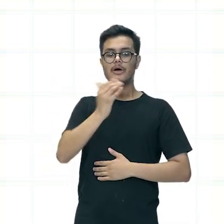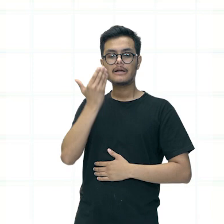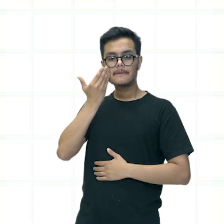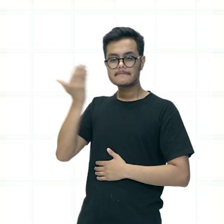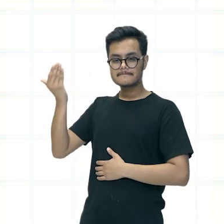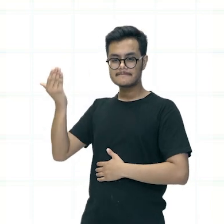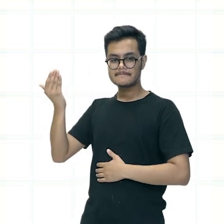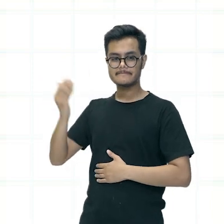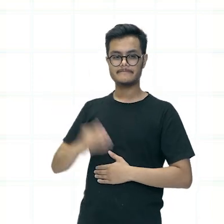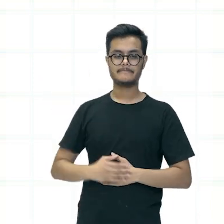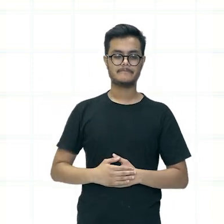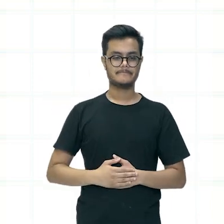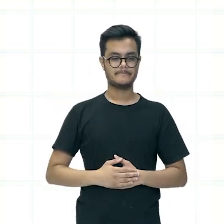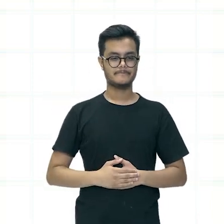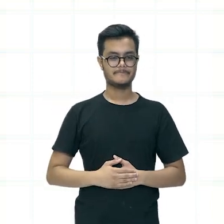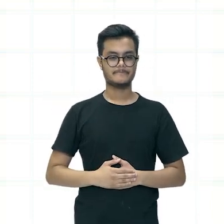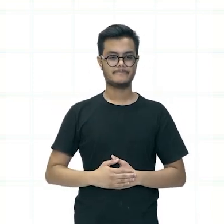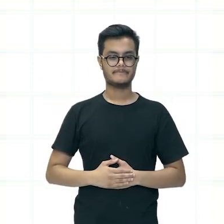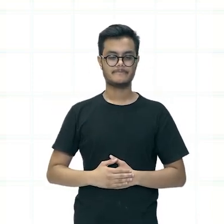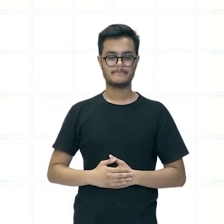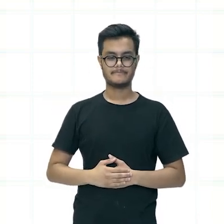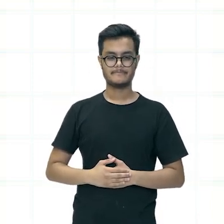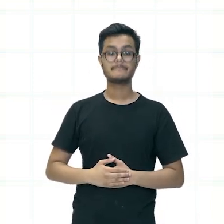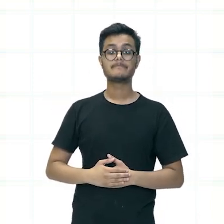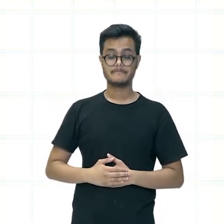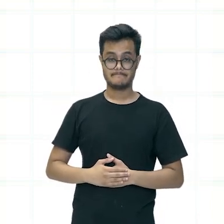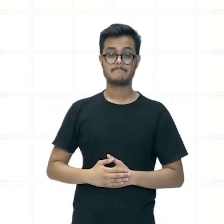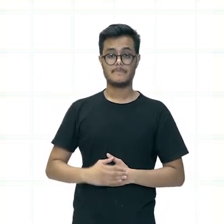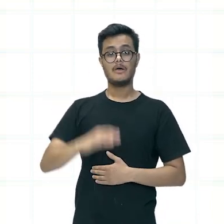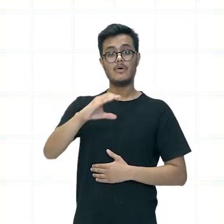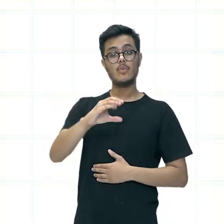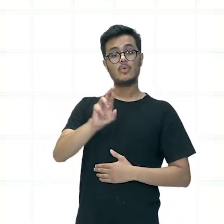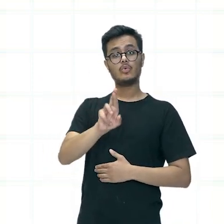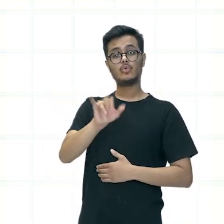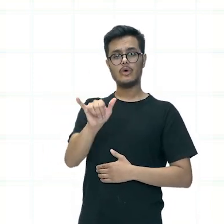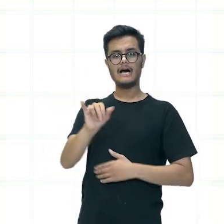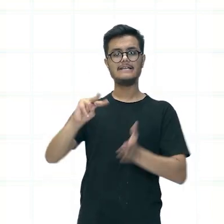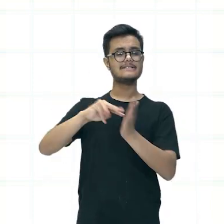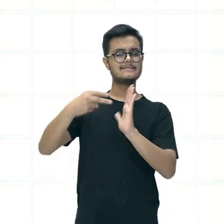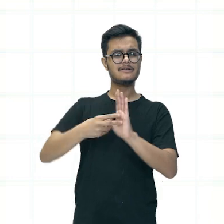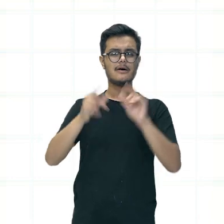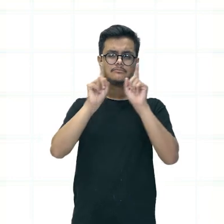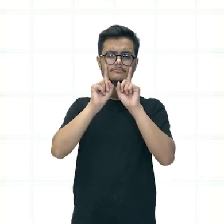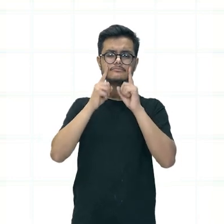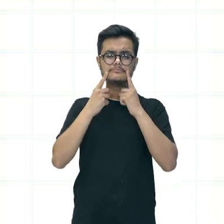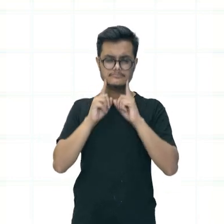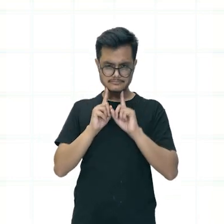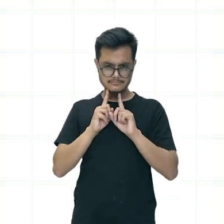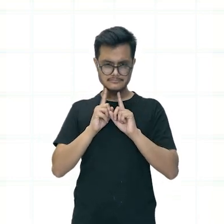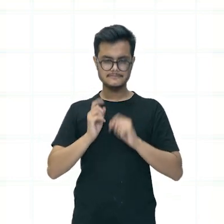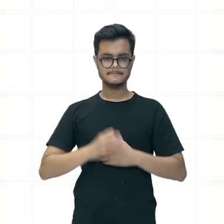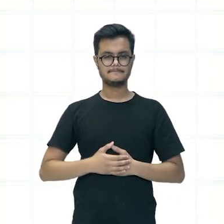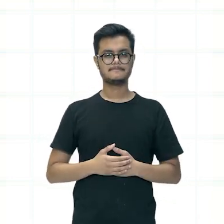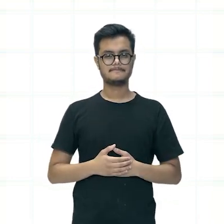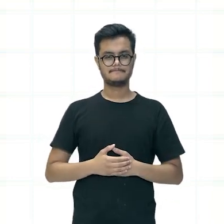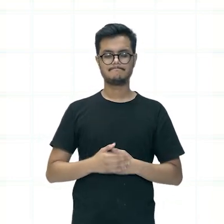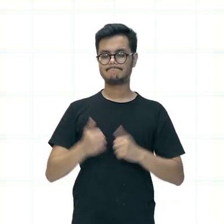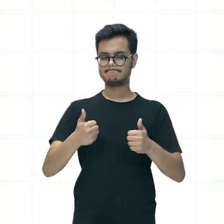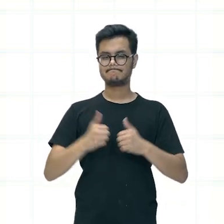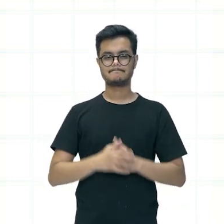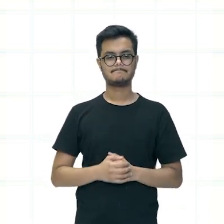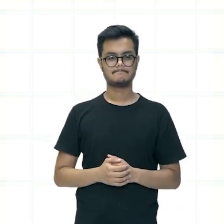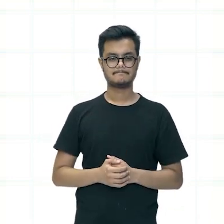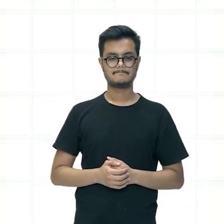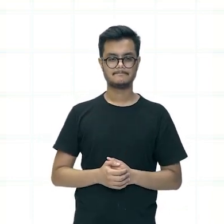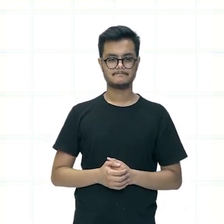dizer chorar. Cry, chorar, tá? Ah, eu chorei ontem à noite.